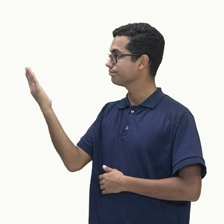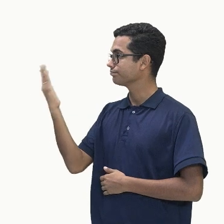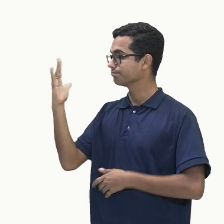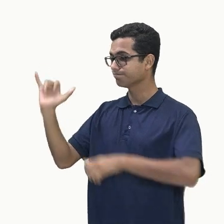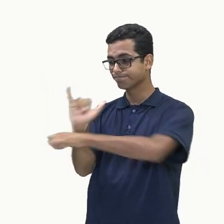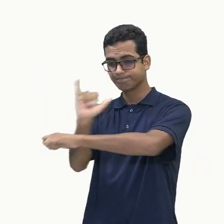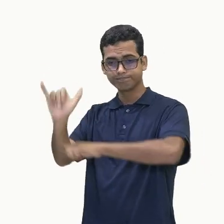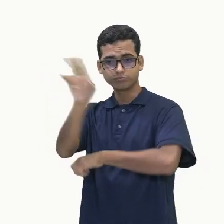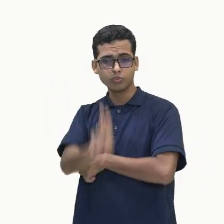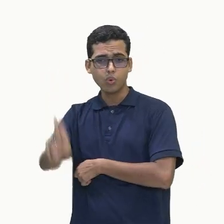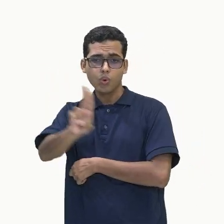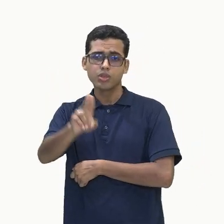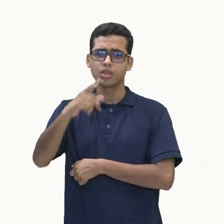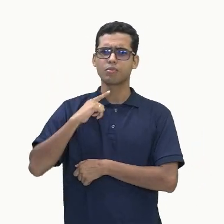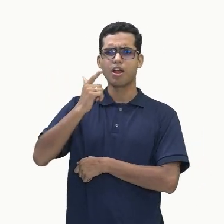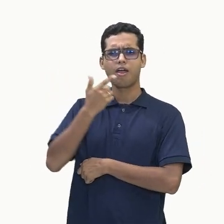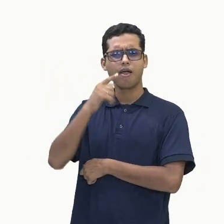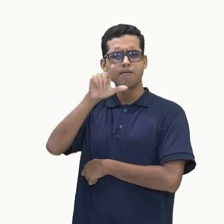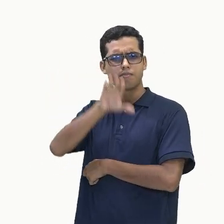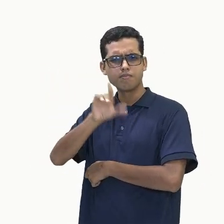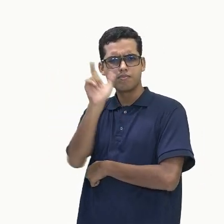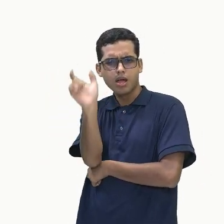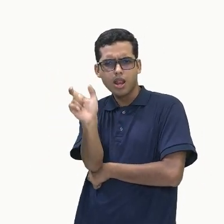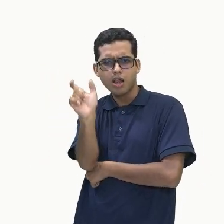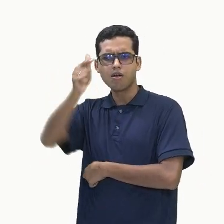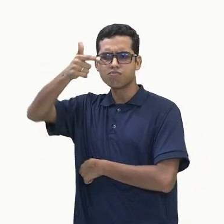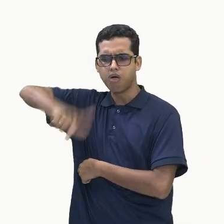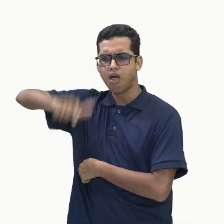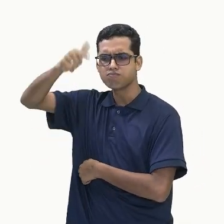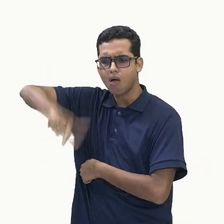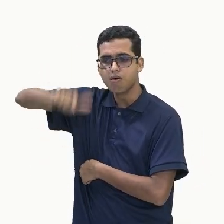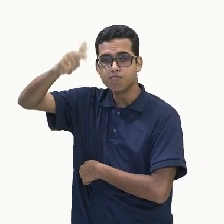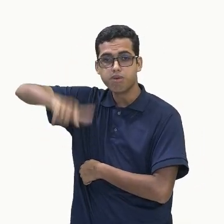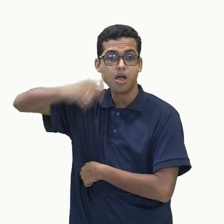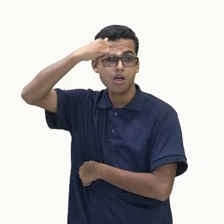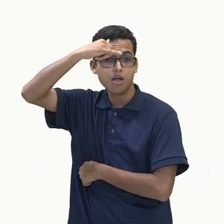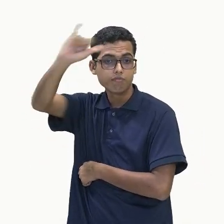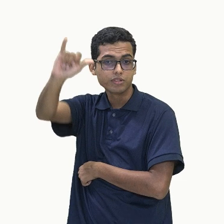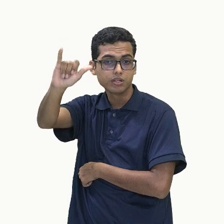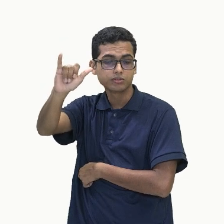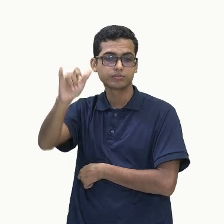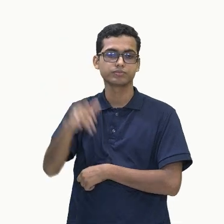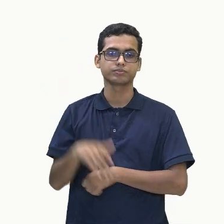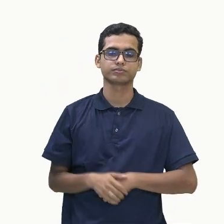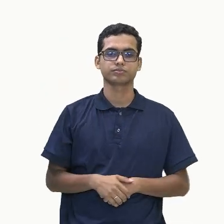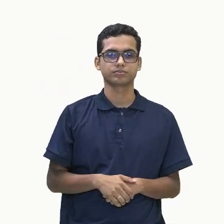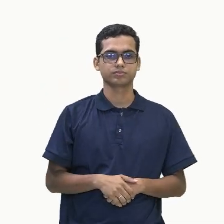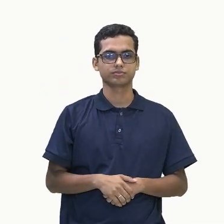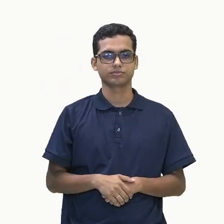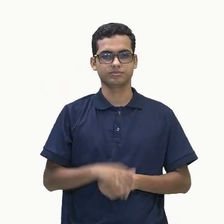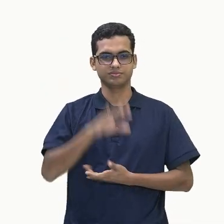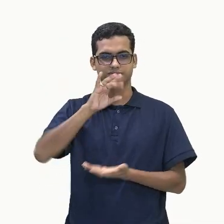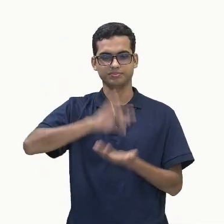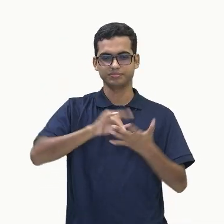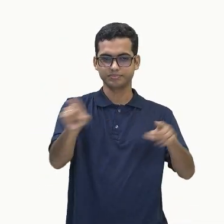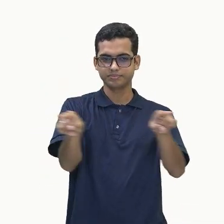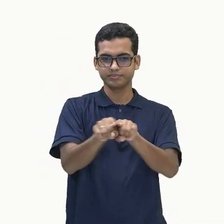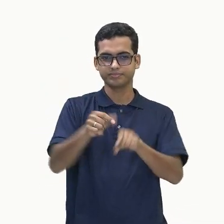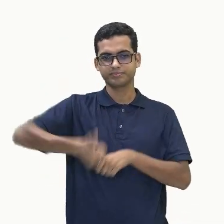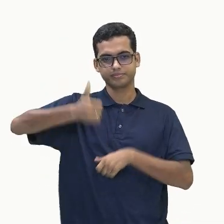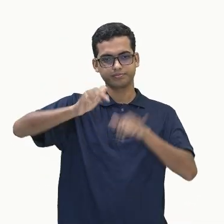aqui algumas short answers. Olha só. Blah, blah, blah. Sam going to the